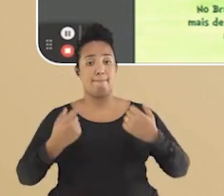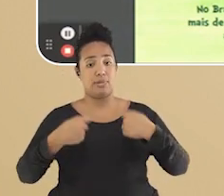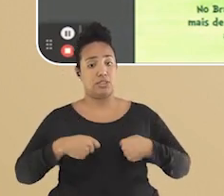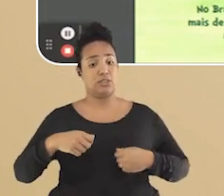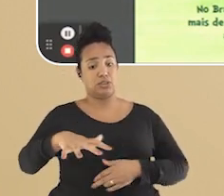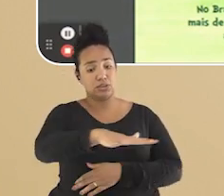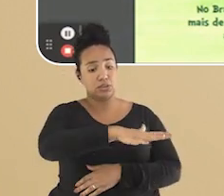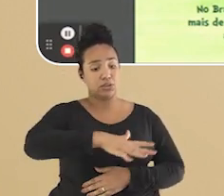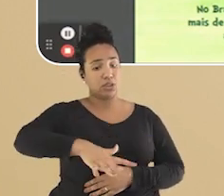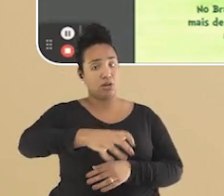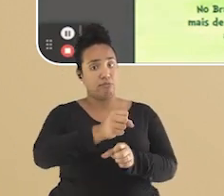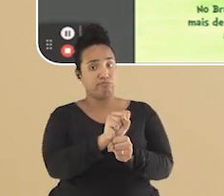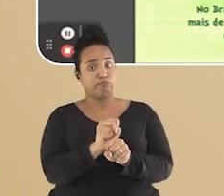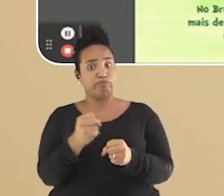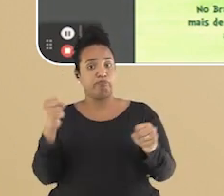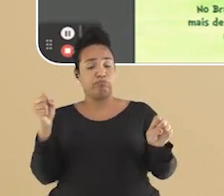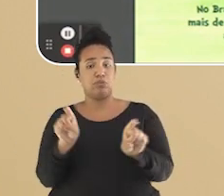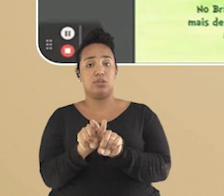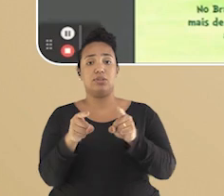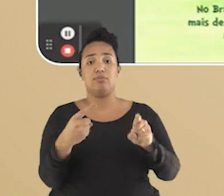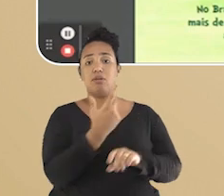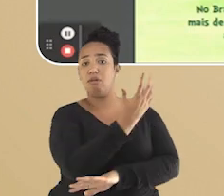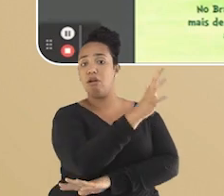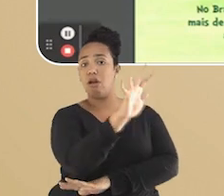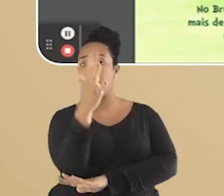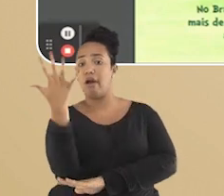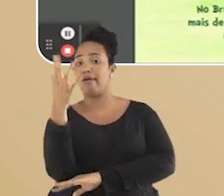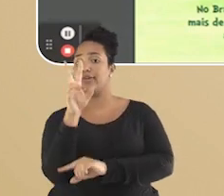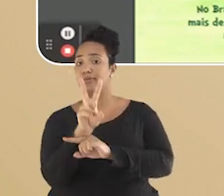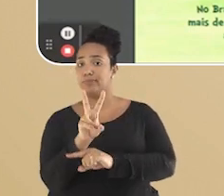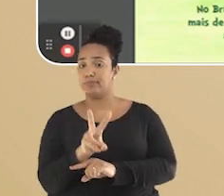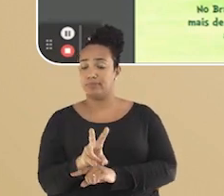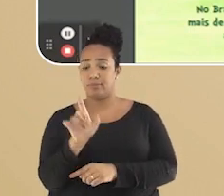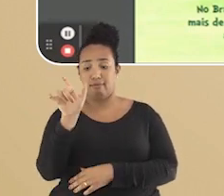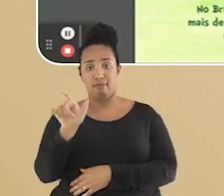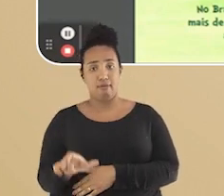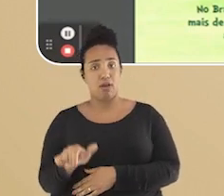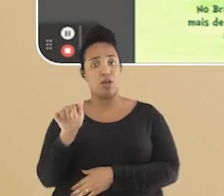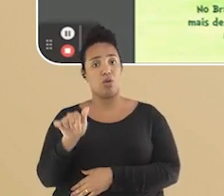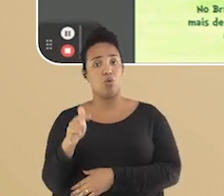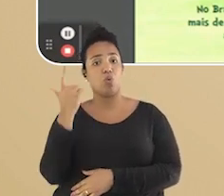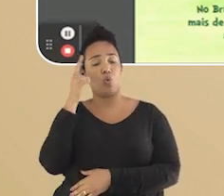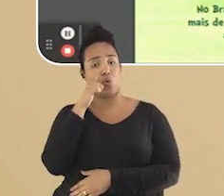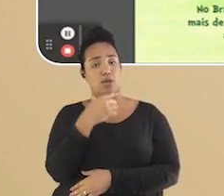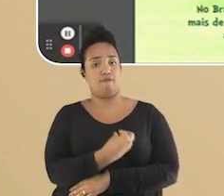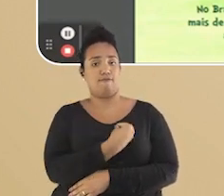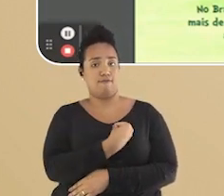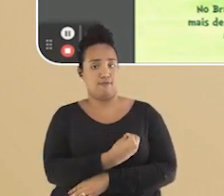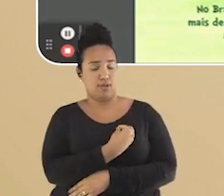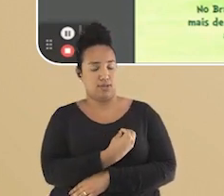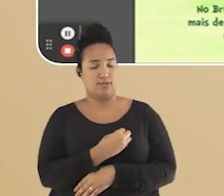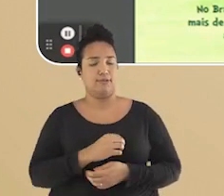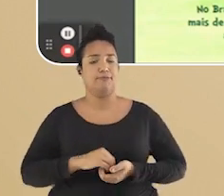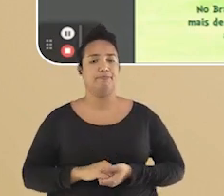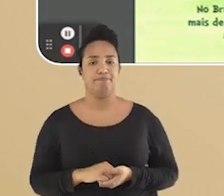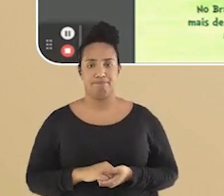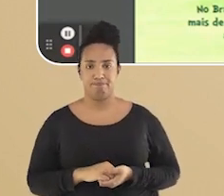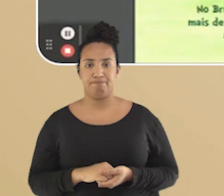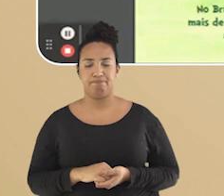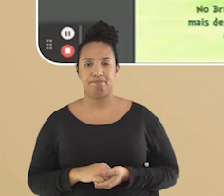e com vegetação bem conservada para sobreviver e conseguir alimento para seus